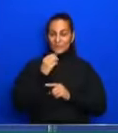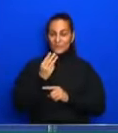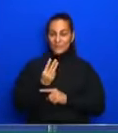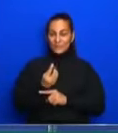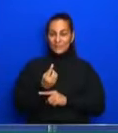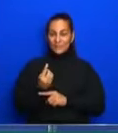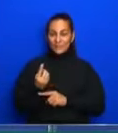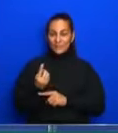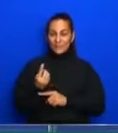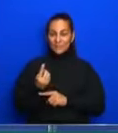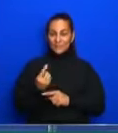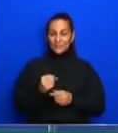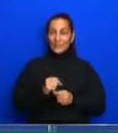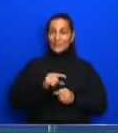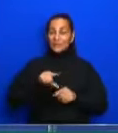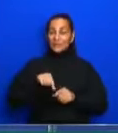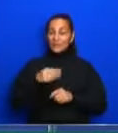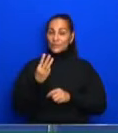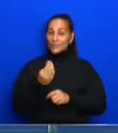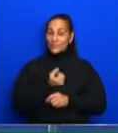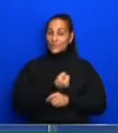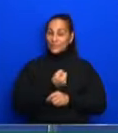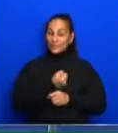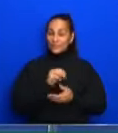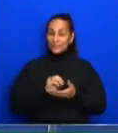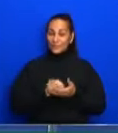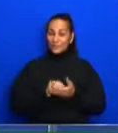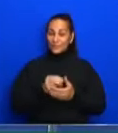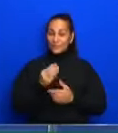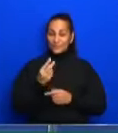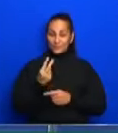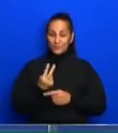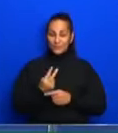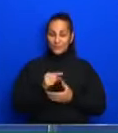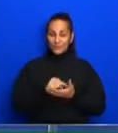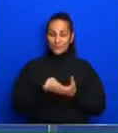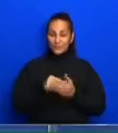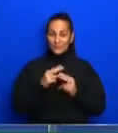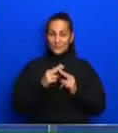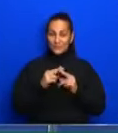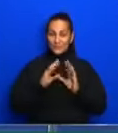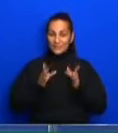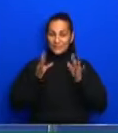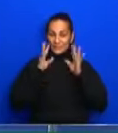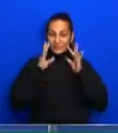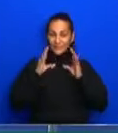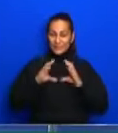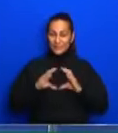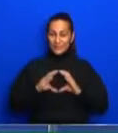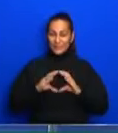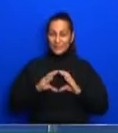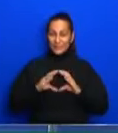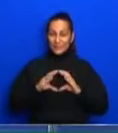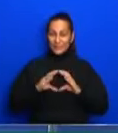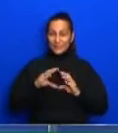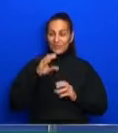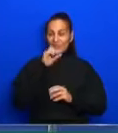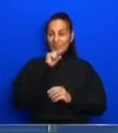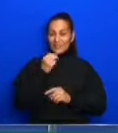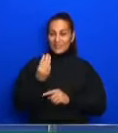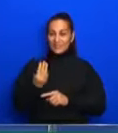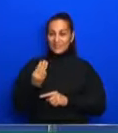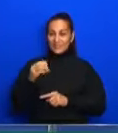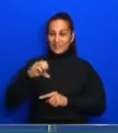31. Vermelha 31. Foram sorteados três números, faltam dois. Loterias Caixa, já pensou? Bola